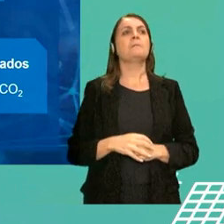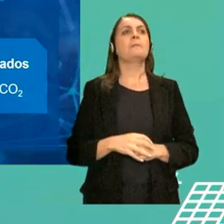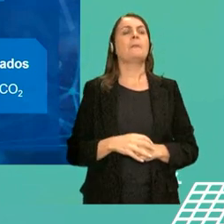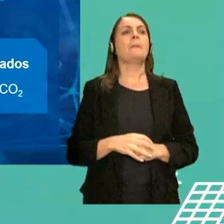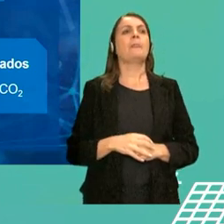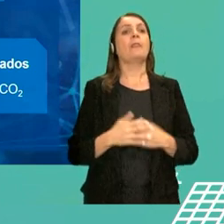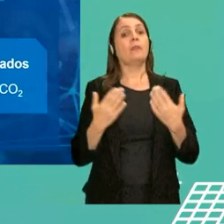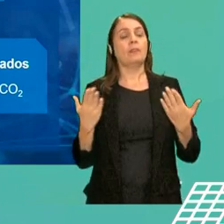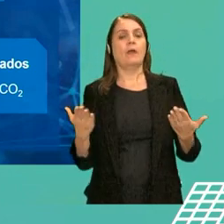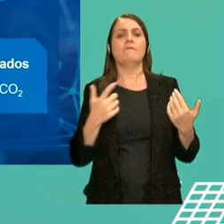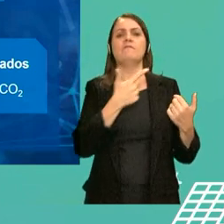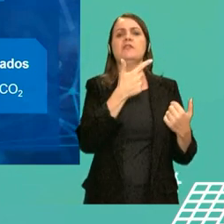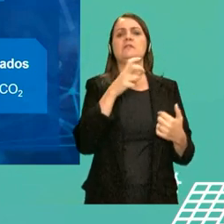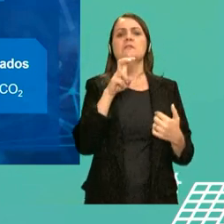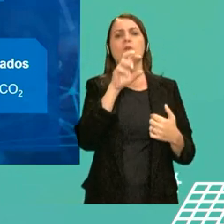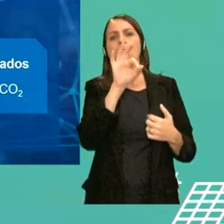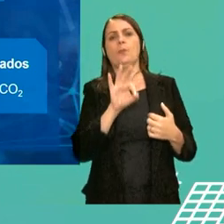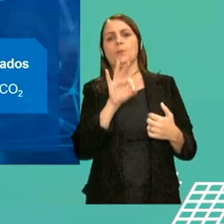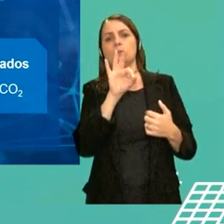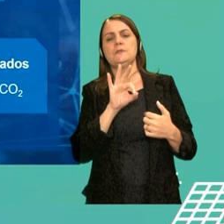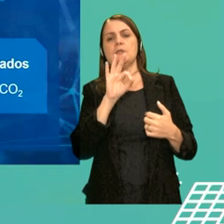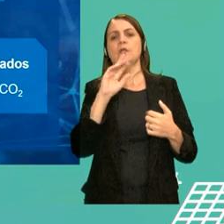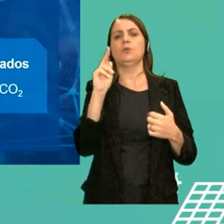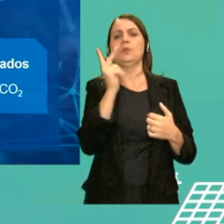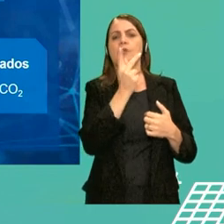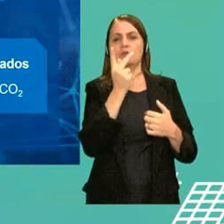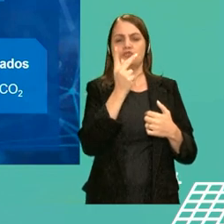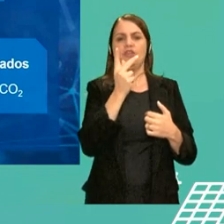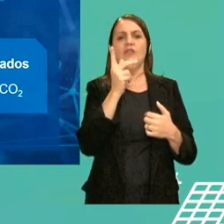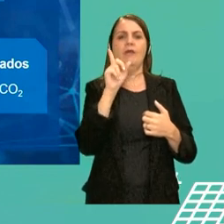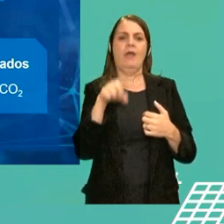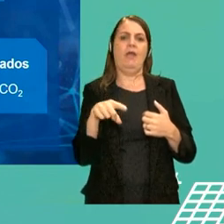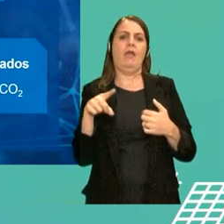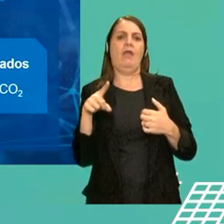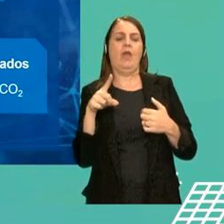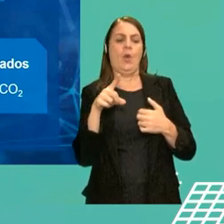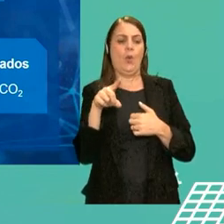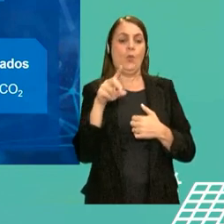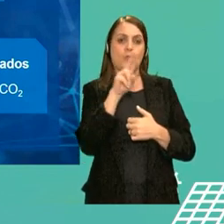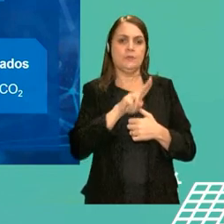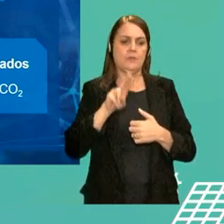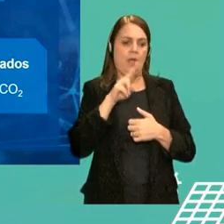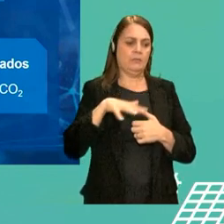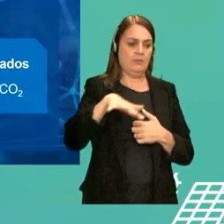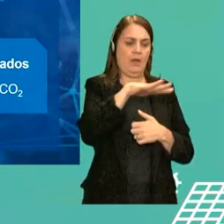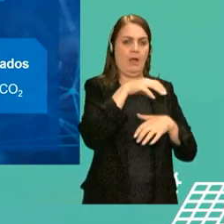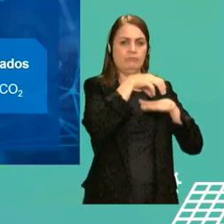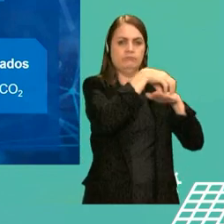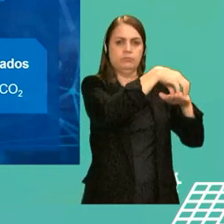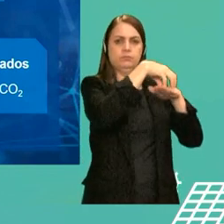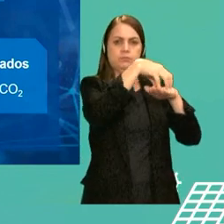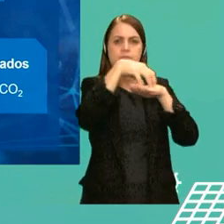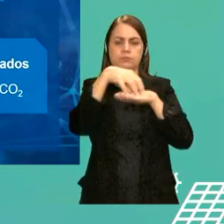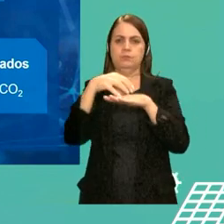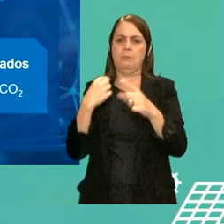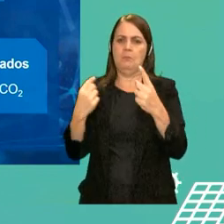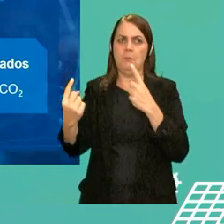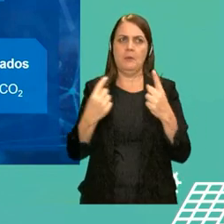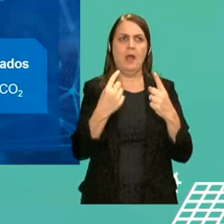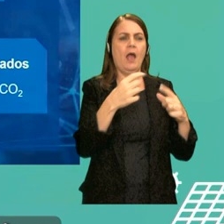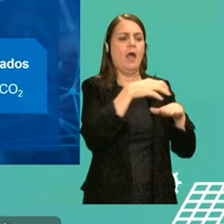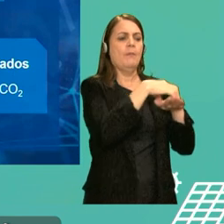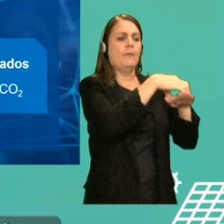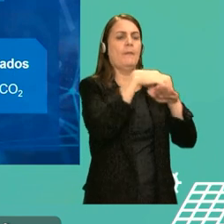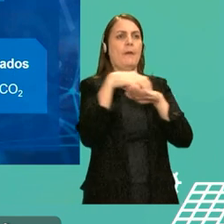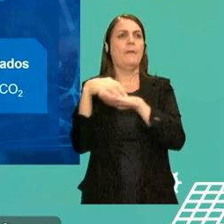mobilidade, 25%, mas também trazendo a importância da geração elétrica, com participação de